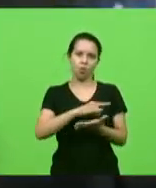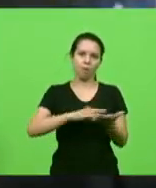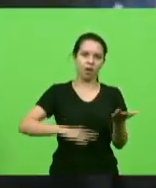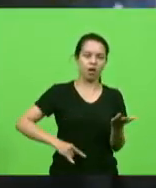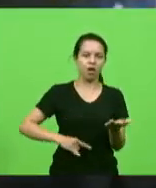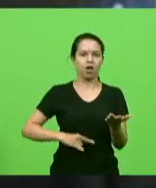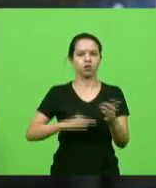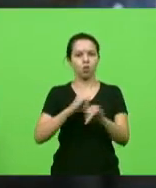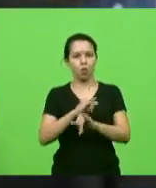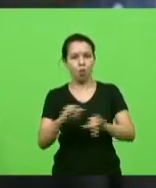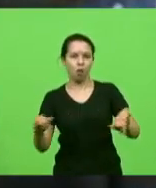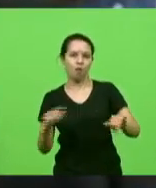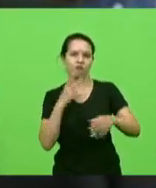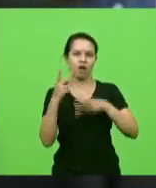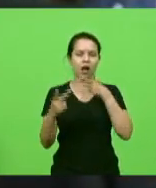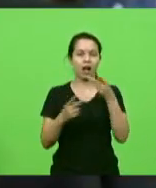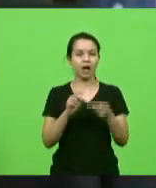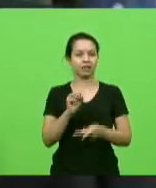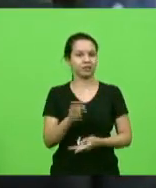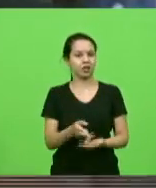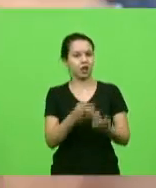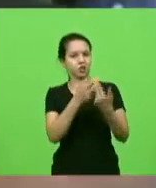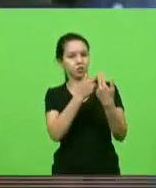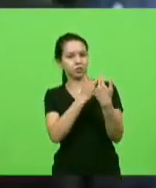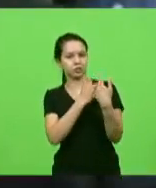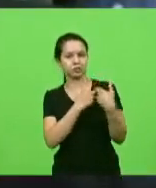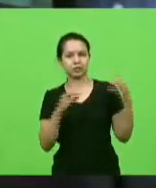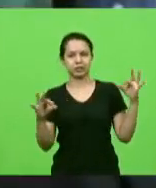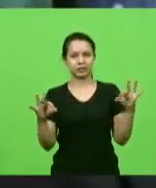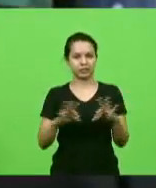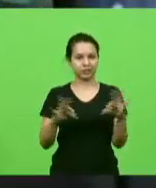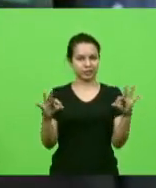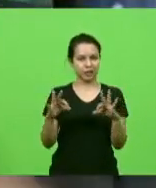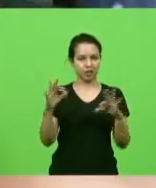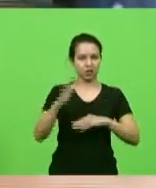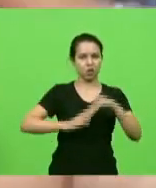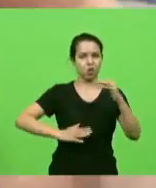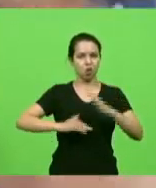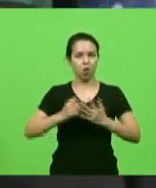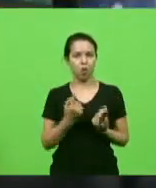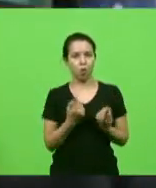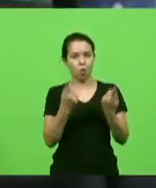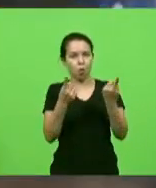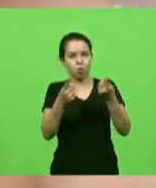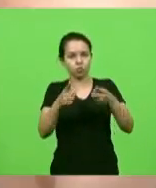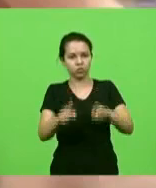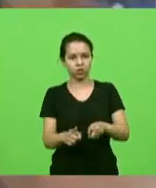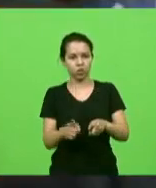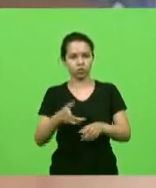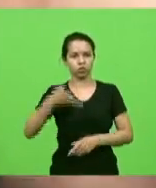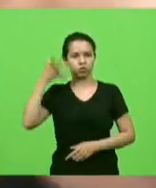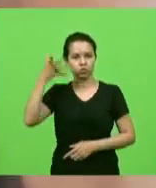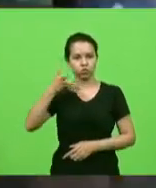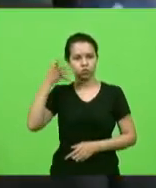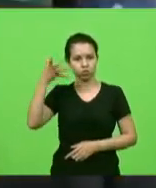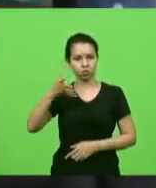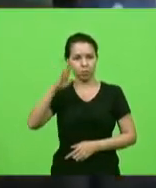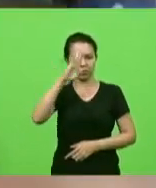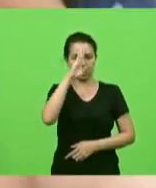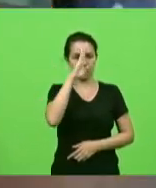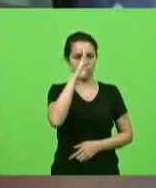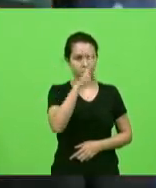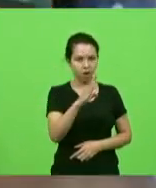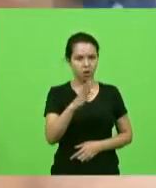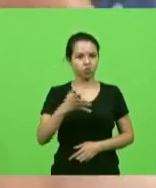publicados sem que haja a responsabilização pelos atos que vem contradizer um discurso Ainda mais quando